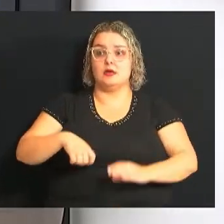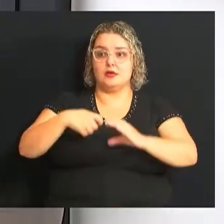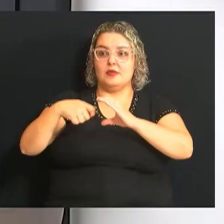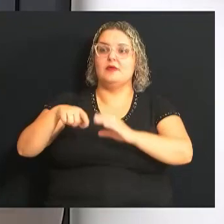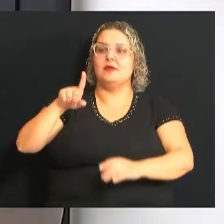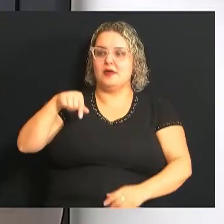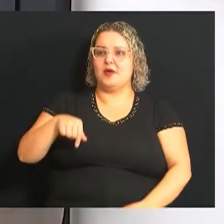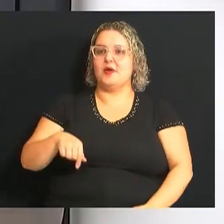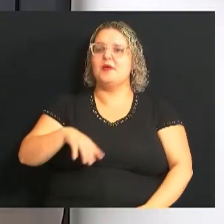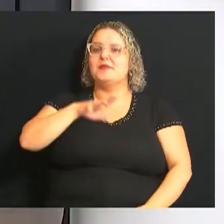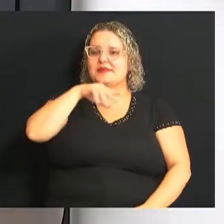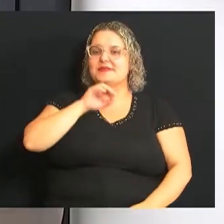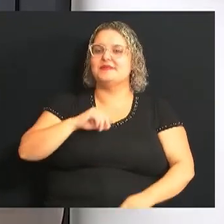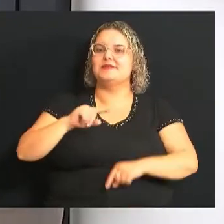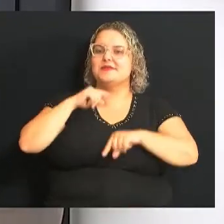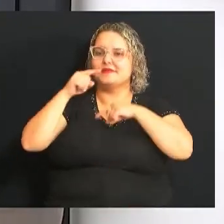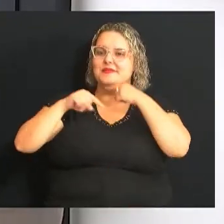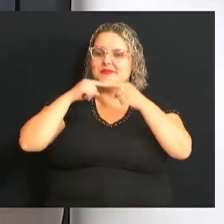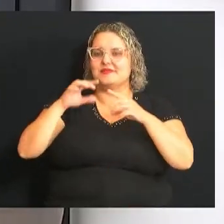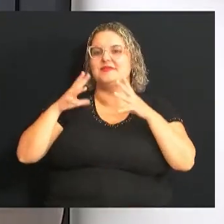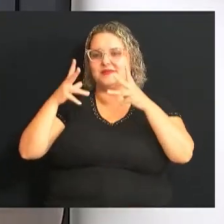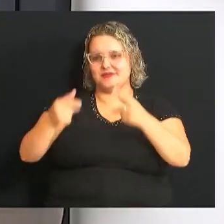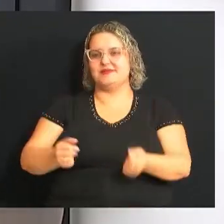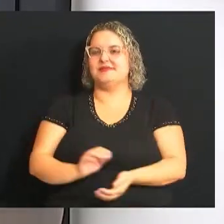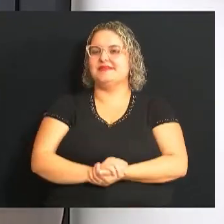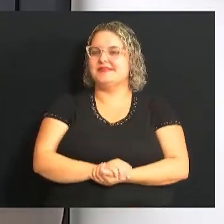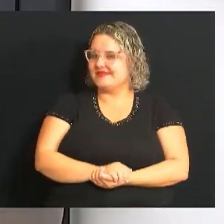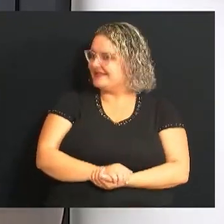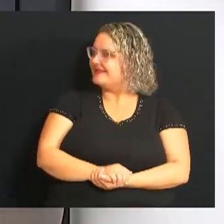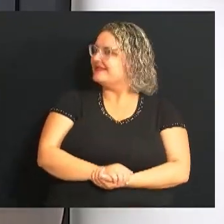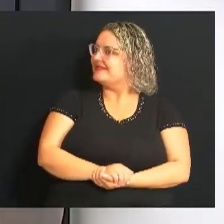Bicho, a gente vai tirar todas essas dúvidas que vocês têm aí.